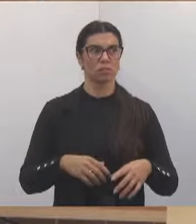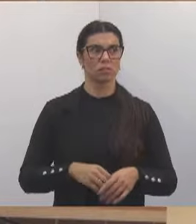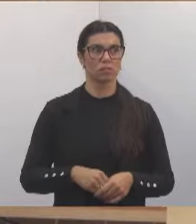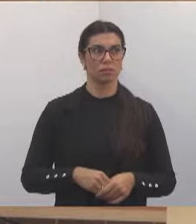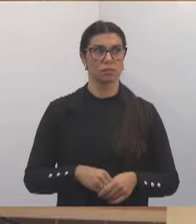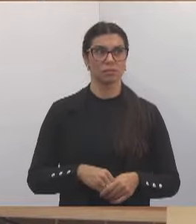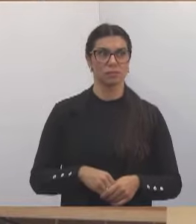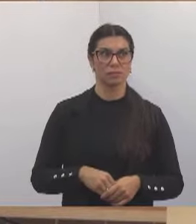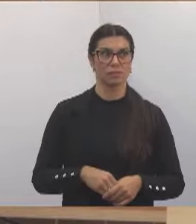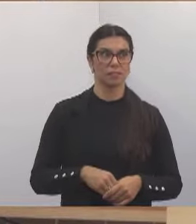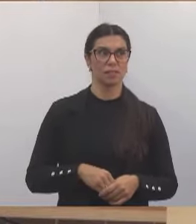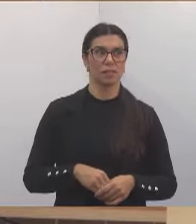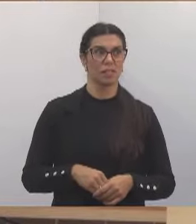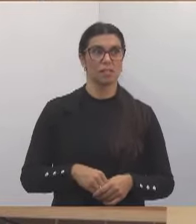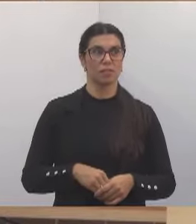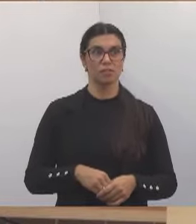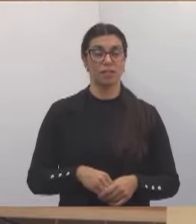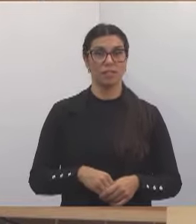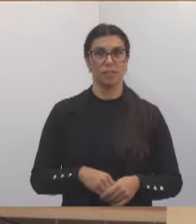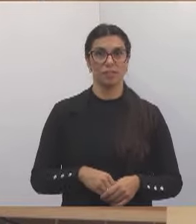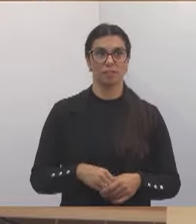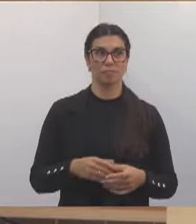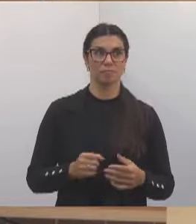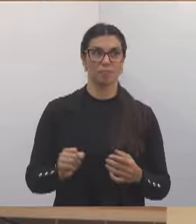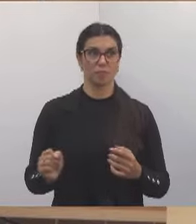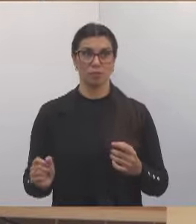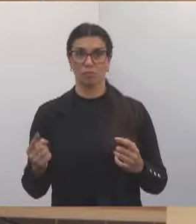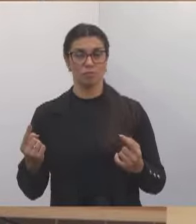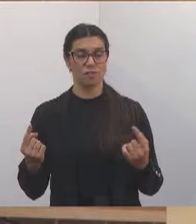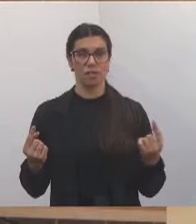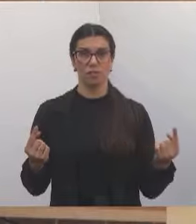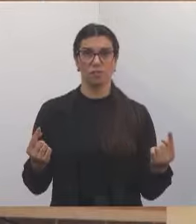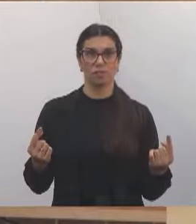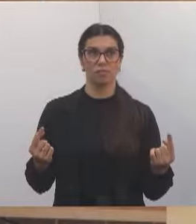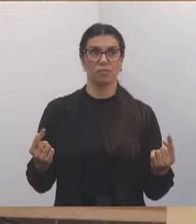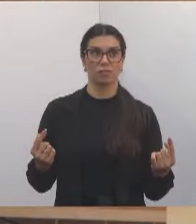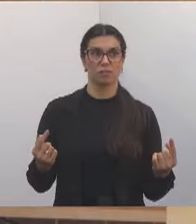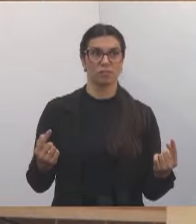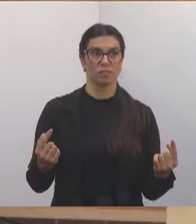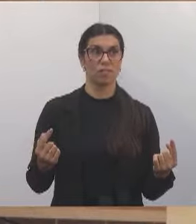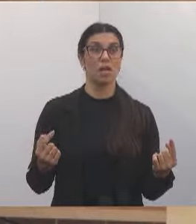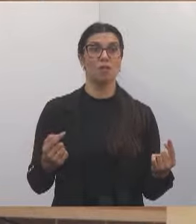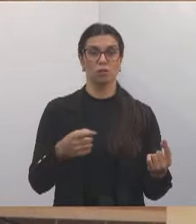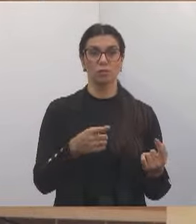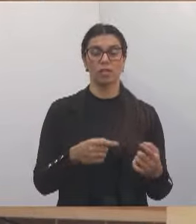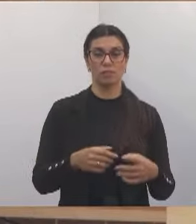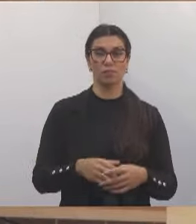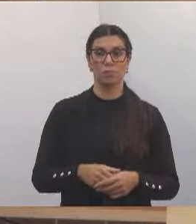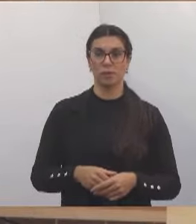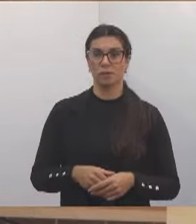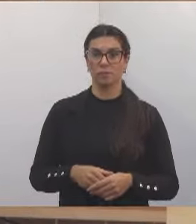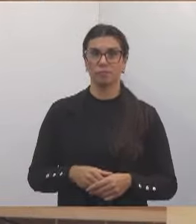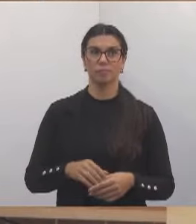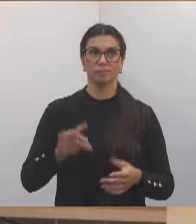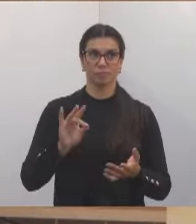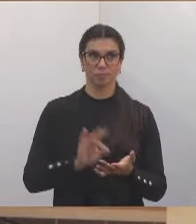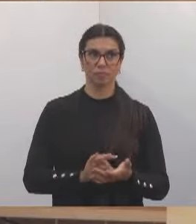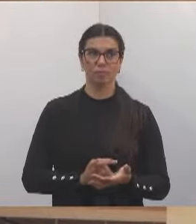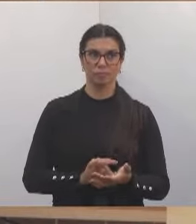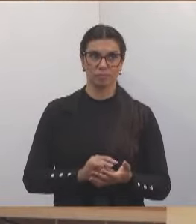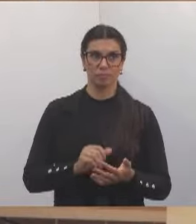Tanto quem deu, como quem está recebendo. Porque, gente, a realidade é essa.